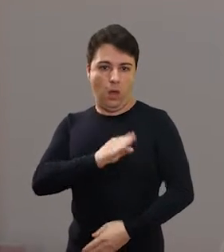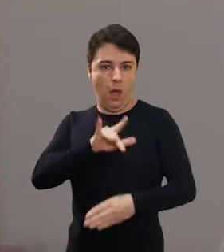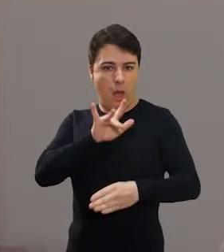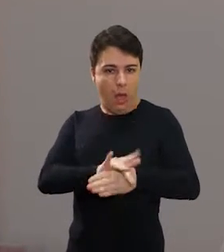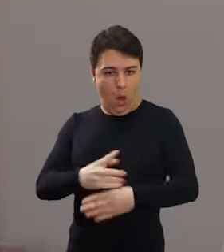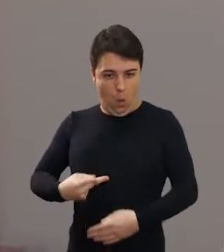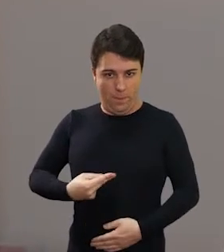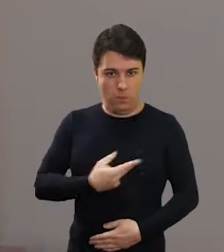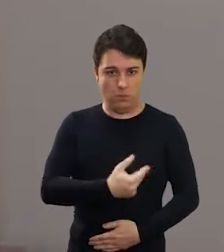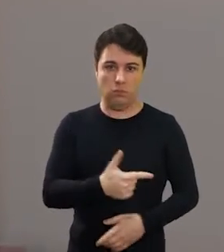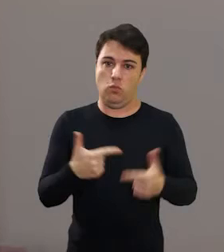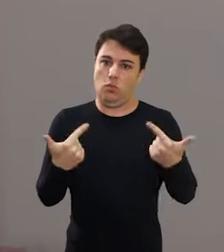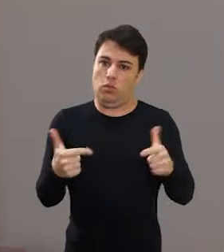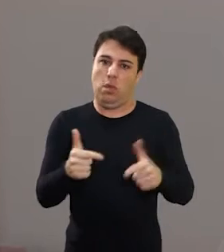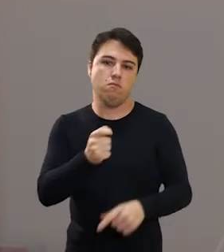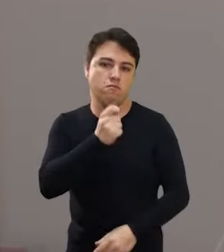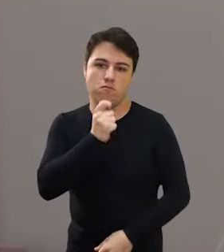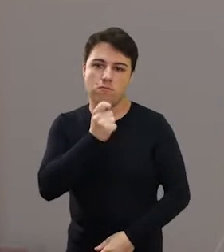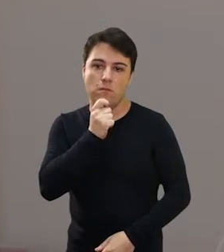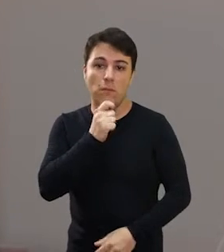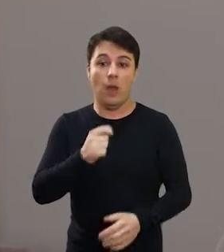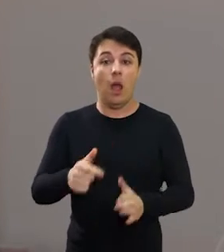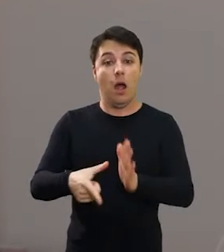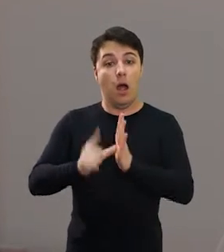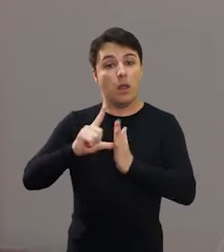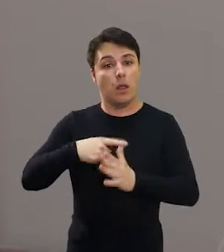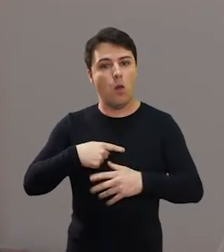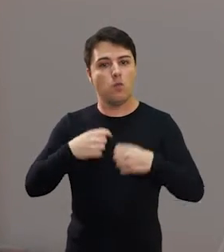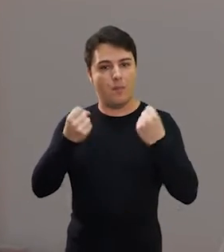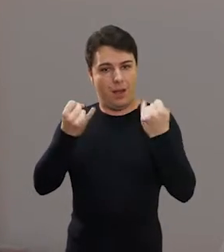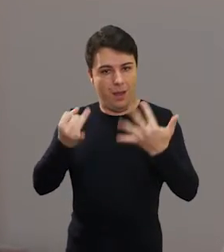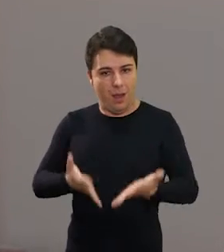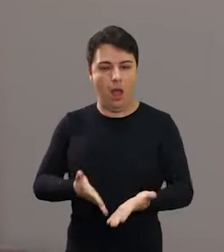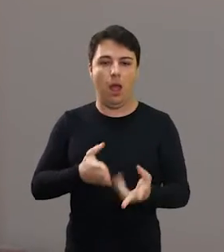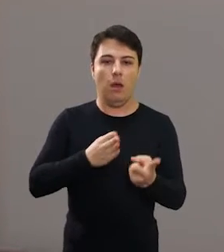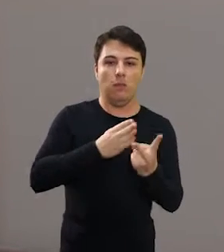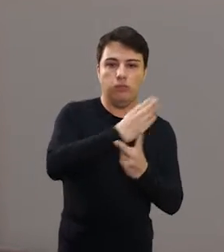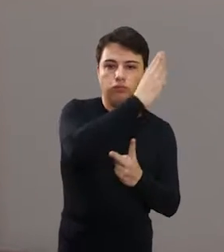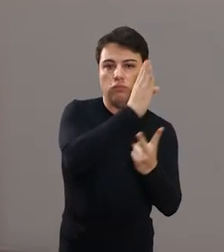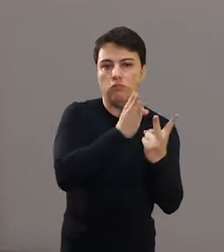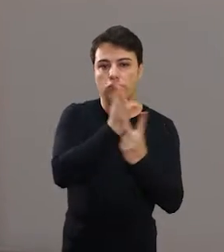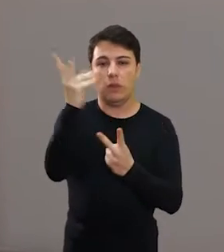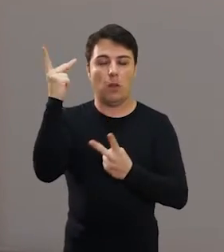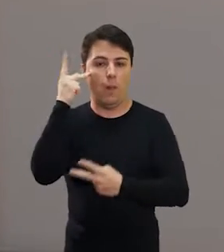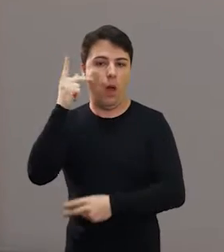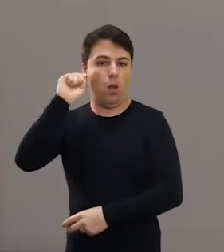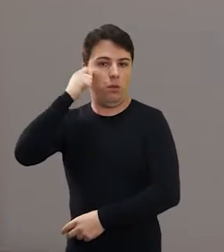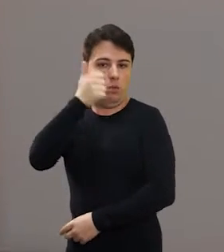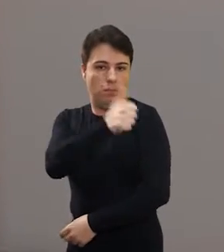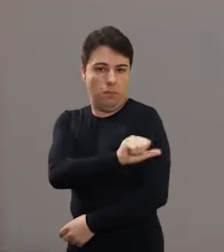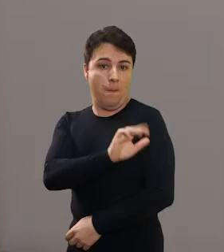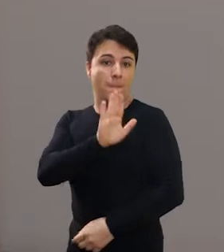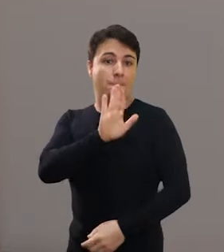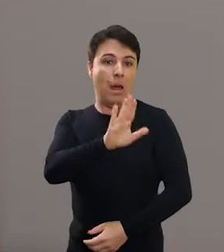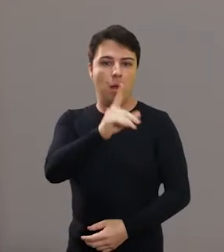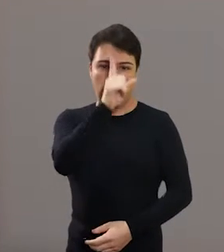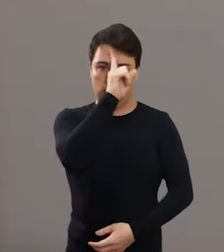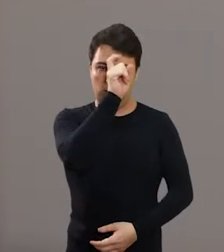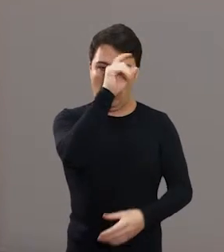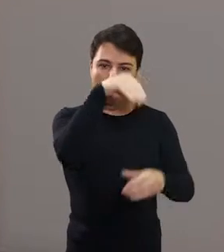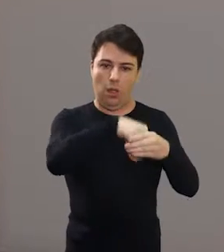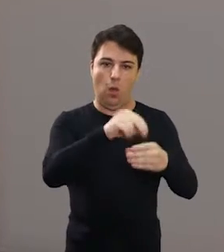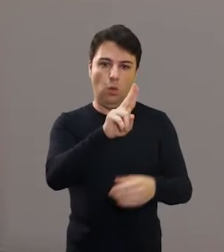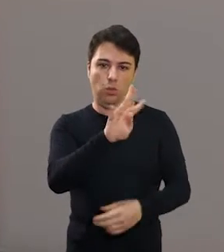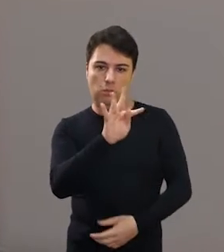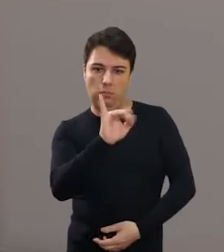nós não temos cirurgia cardíaca infantil até o momento, então nós precisamos, como eu já disse, encaminhar os pacientes e muitas vezes as UTIs